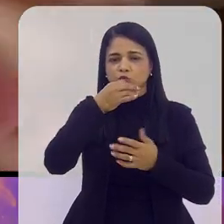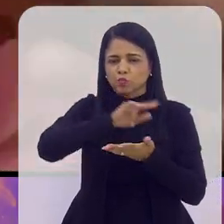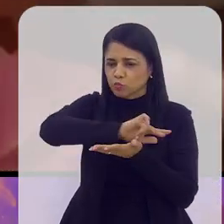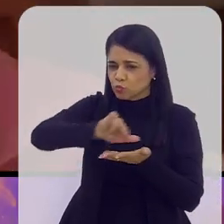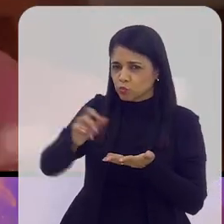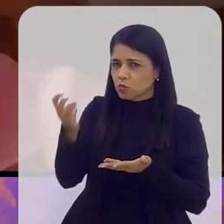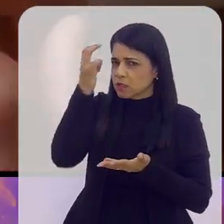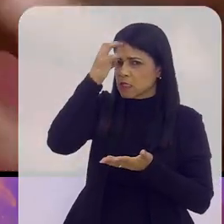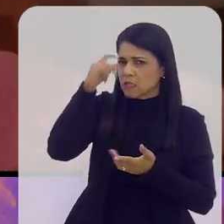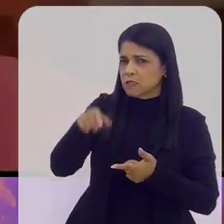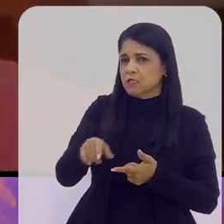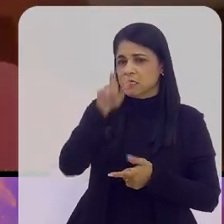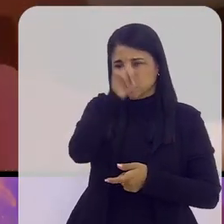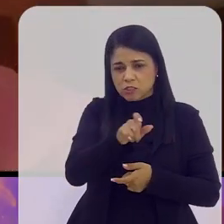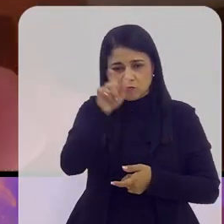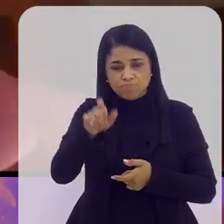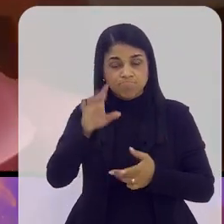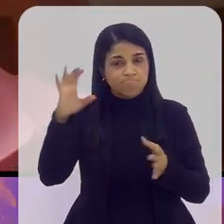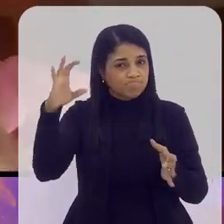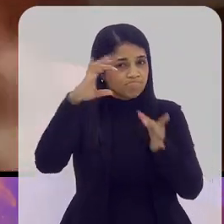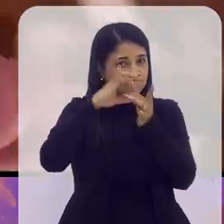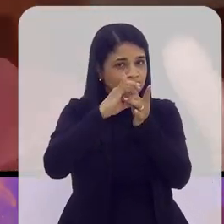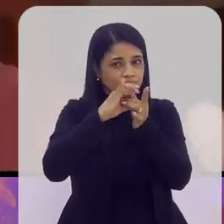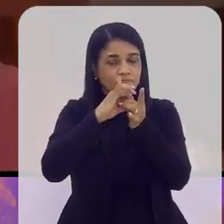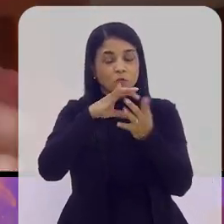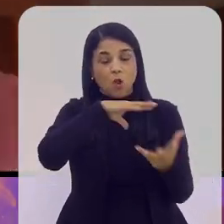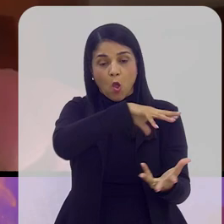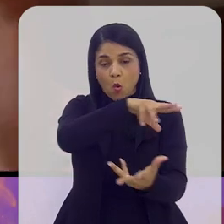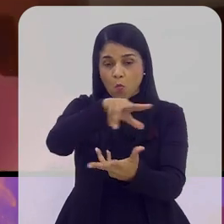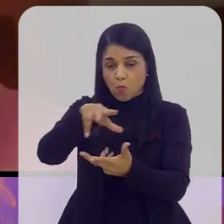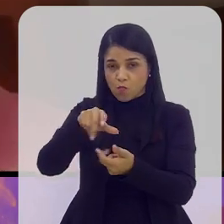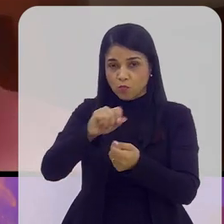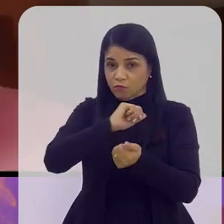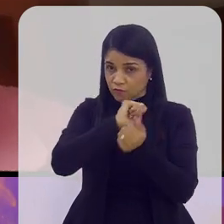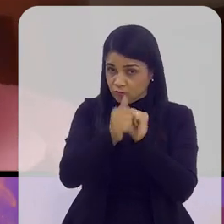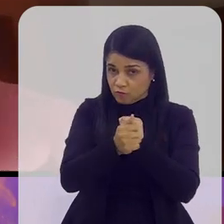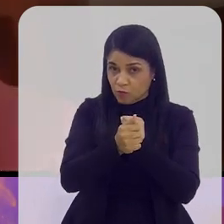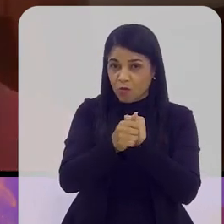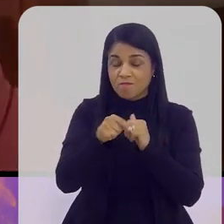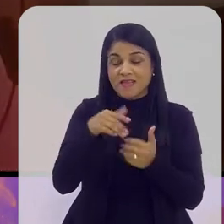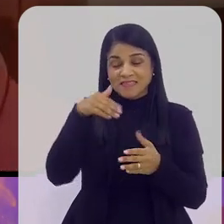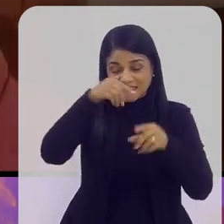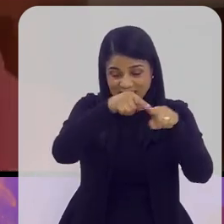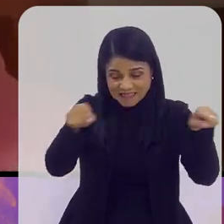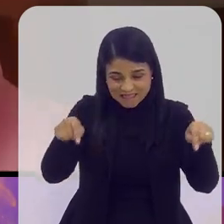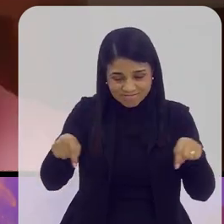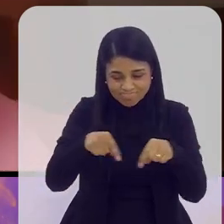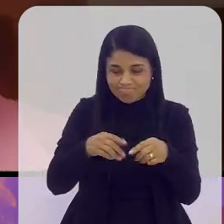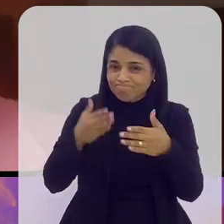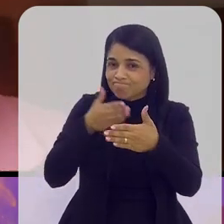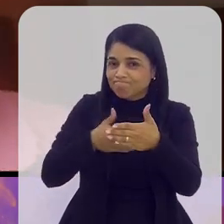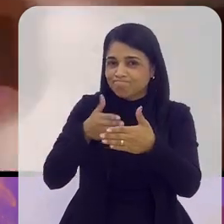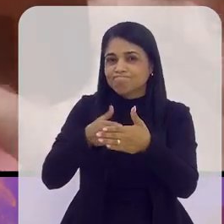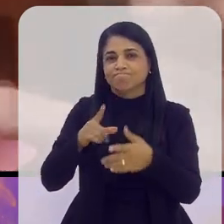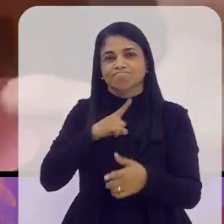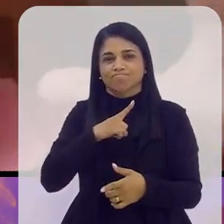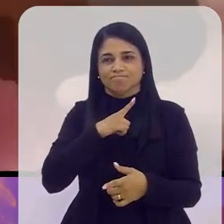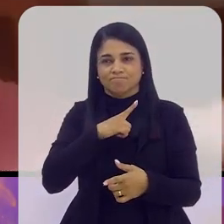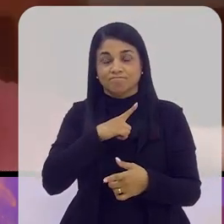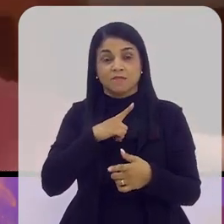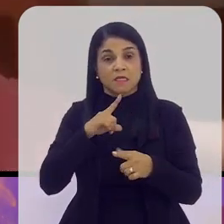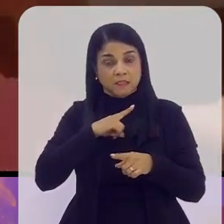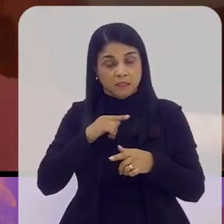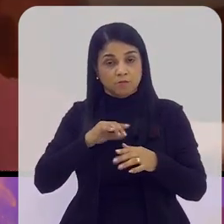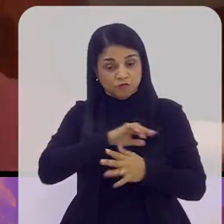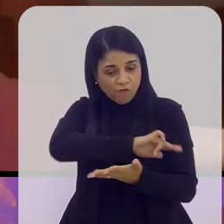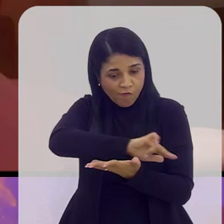capacidade de falar de vários assuntos, é um sujeito inteligente, né? Antenado às coisas do mundo, além do futebol, mas dentro do campo tem limitações. Então, assim,